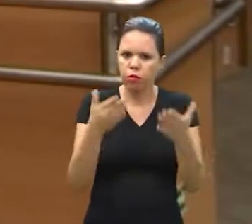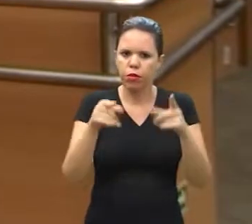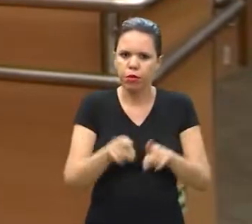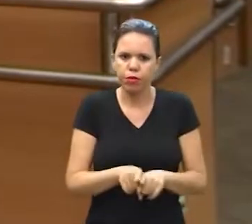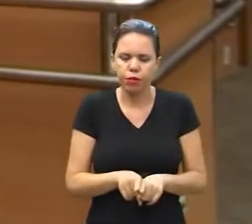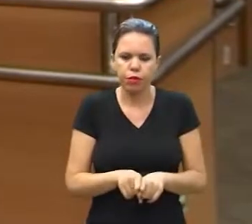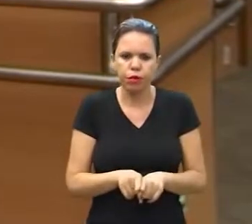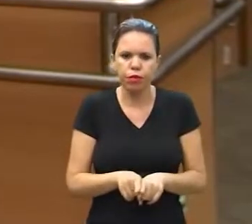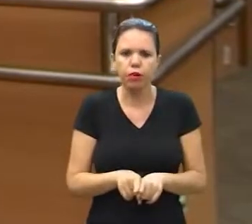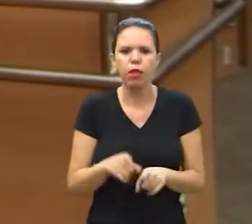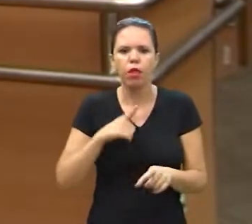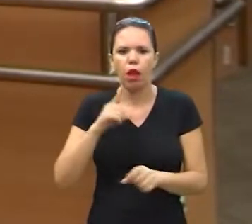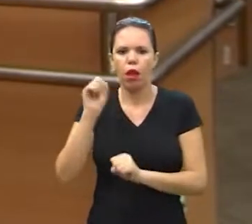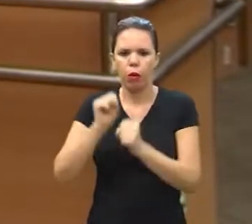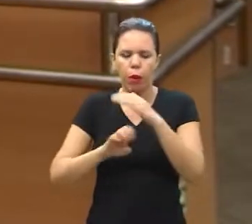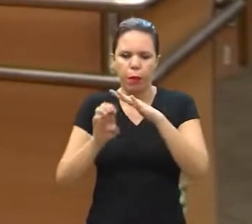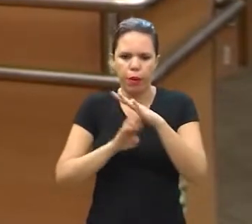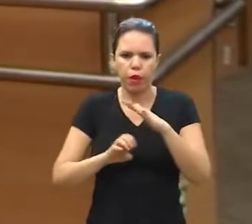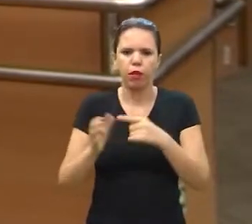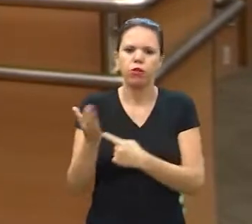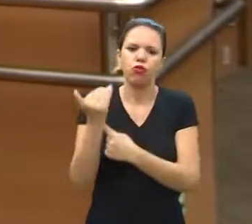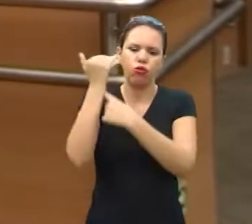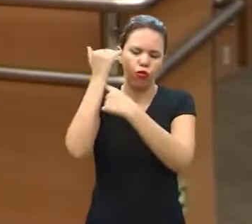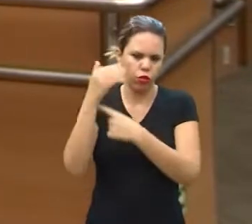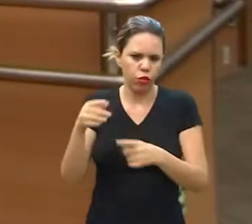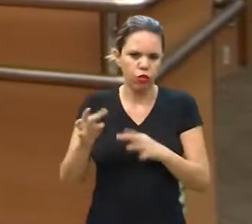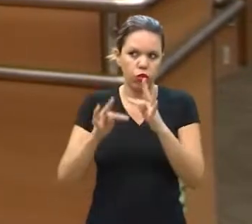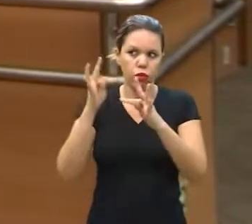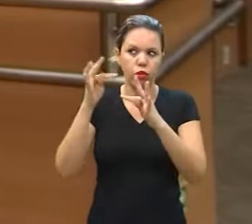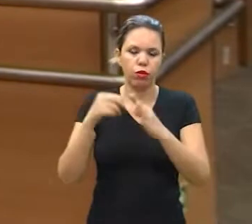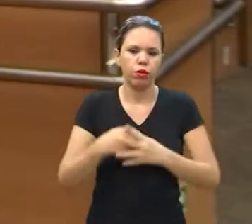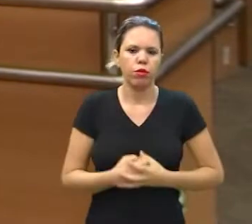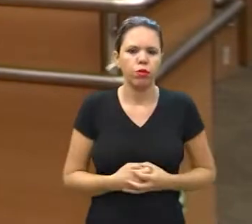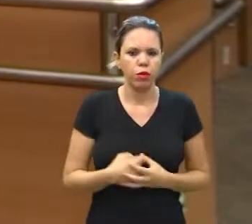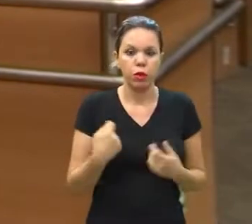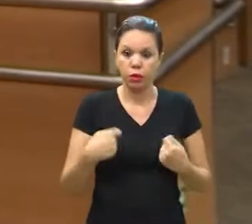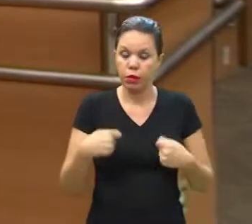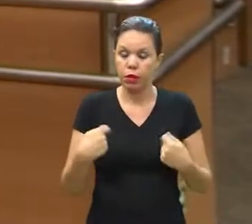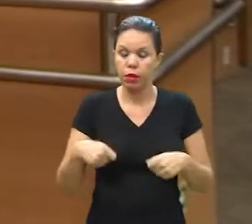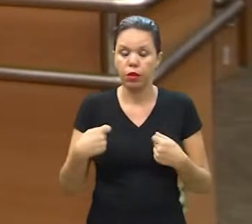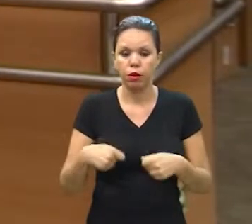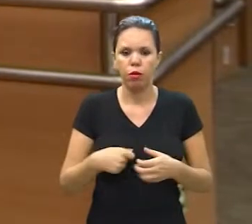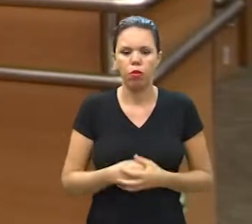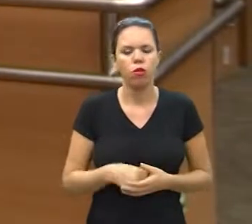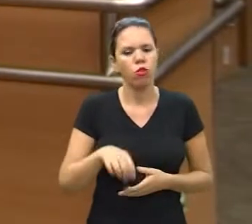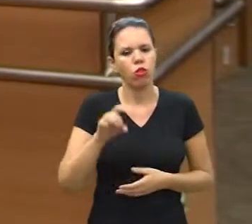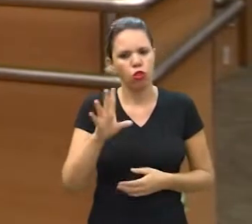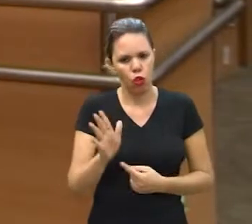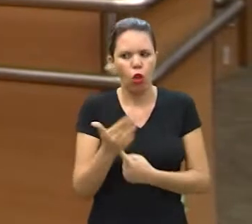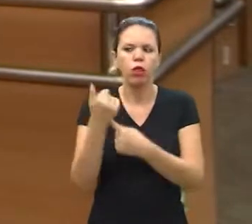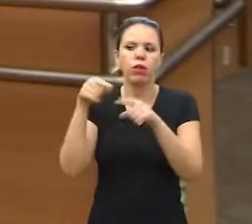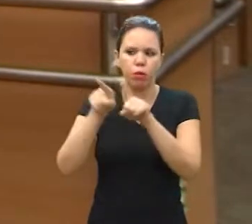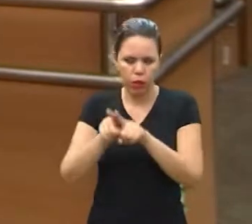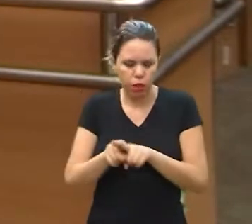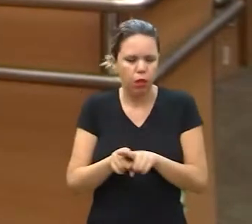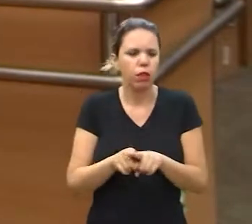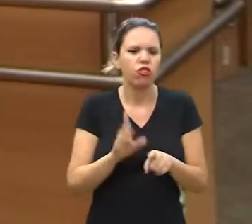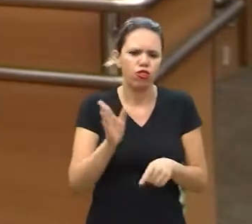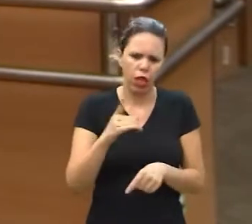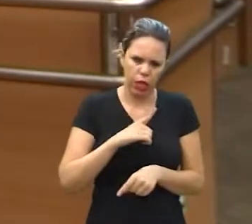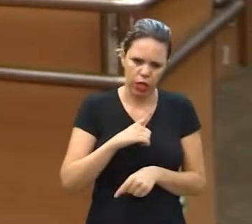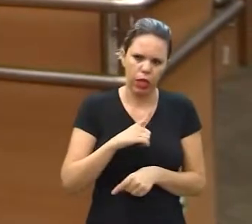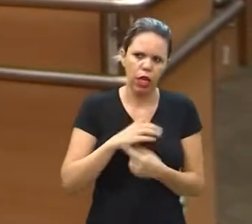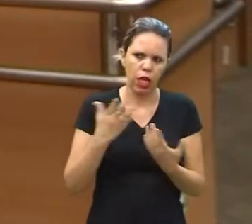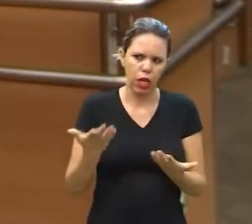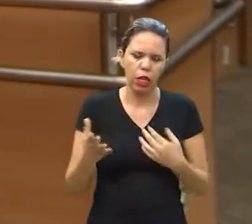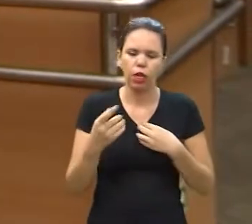empreendedorismo, para o empreendimento a nível tecnológico, e precisamos não só a tecnologia em si que